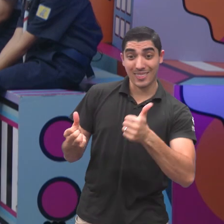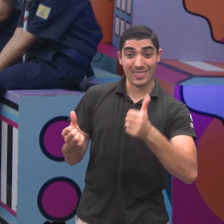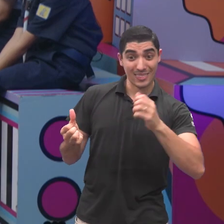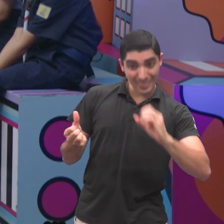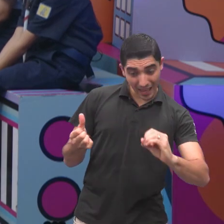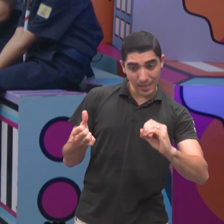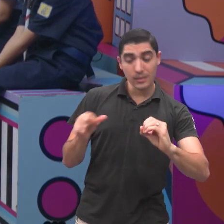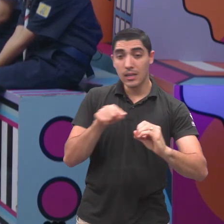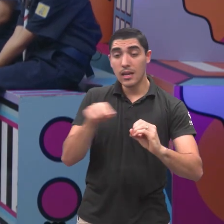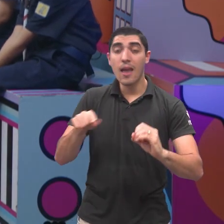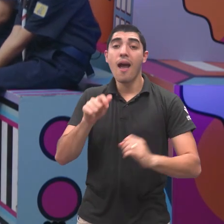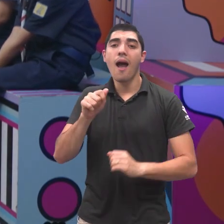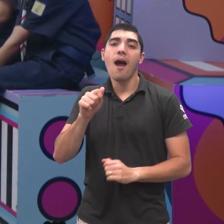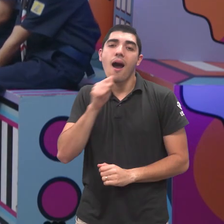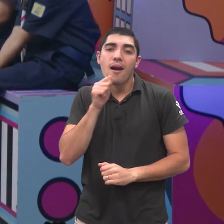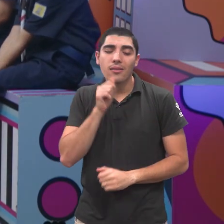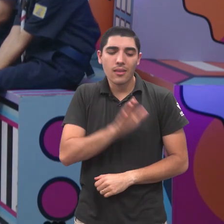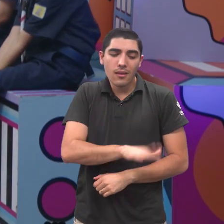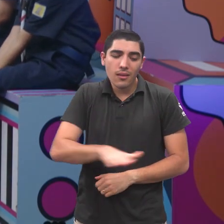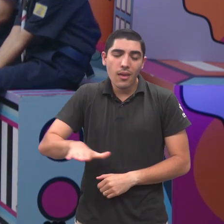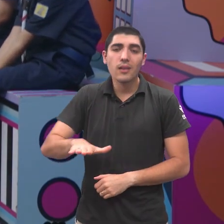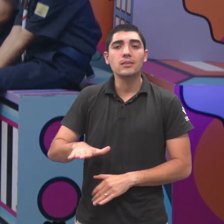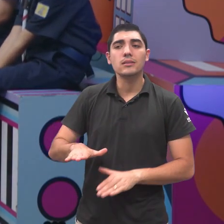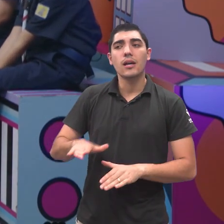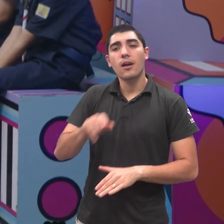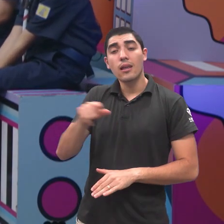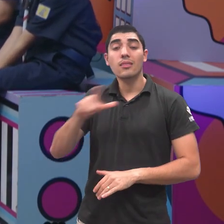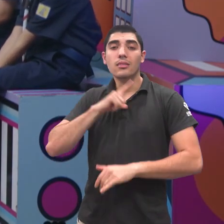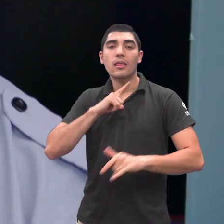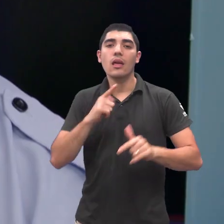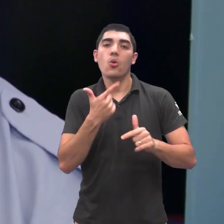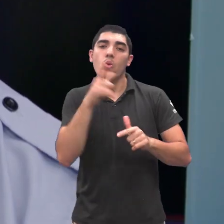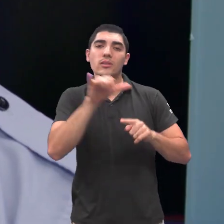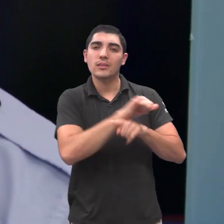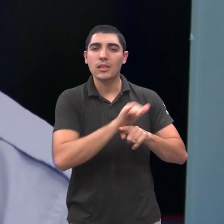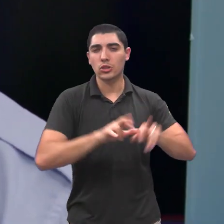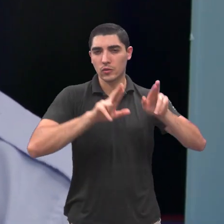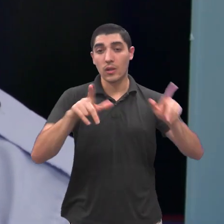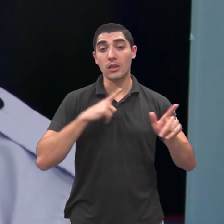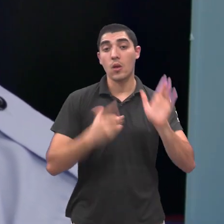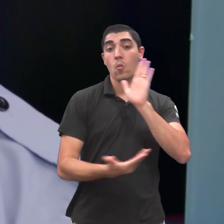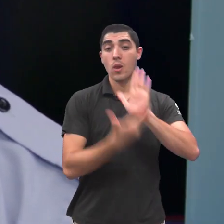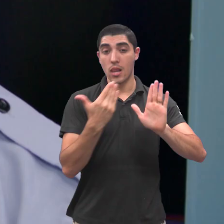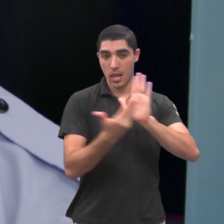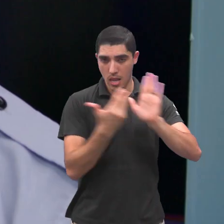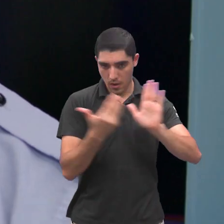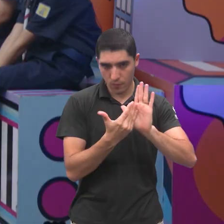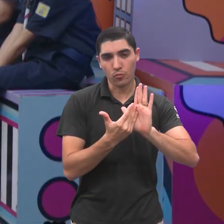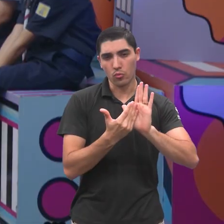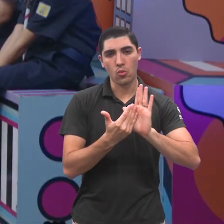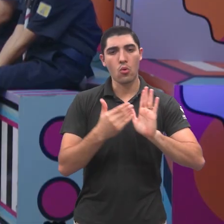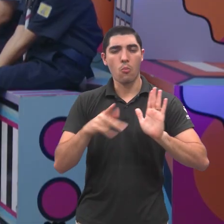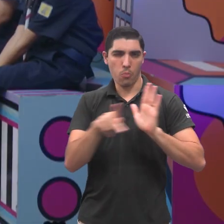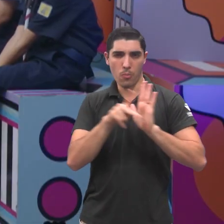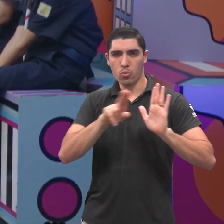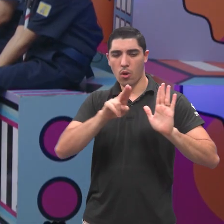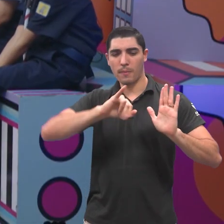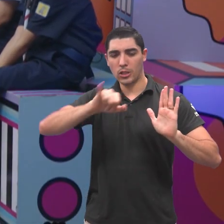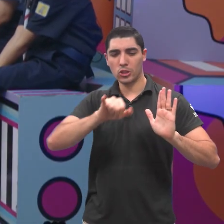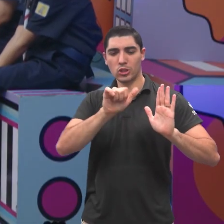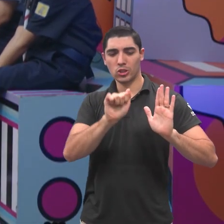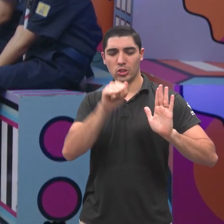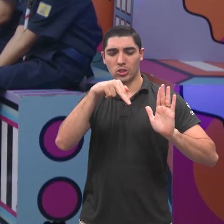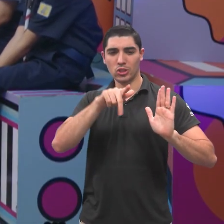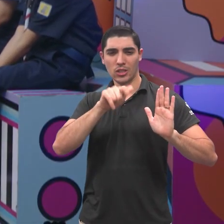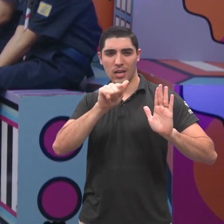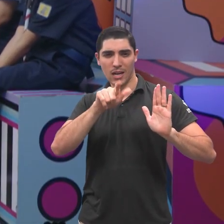lobinhos, que tem uma pedagogia própria, né, baseada no livro da Selva, no livro da Jungle, Sim. que é a história do Mowgli. Sim.